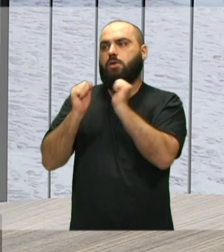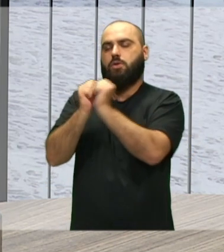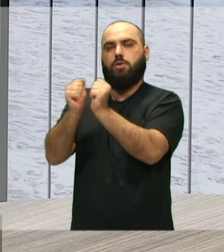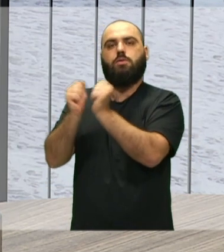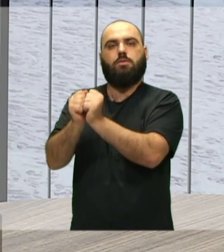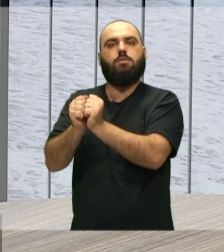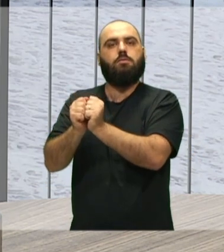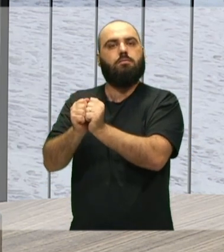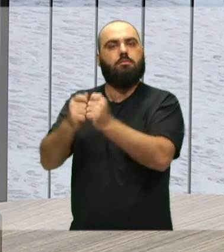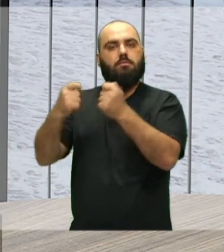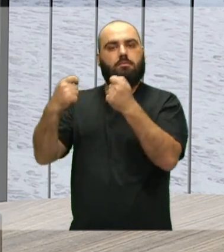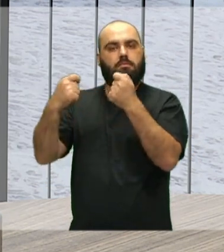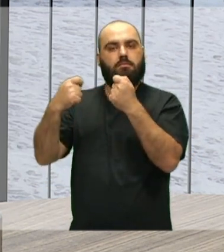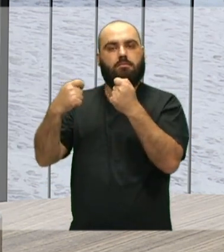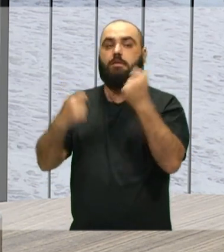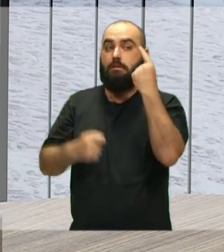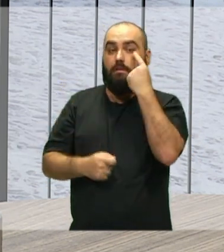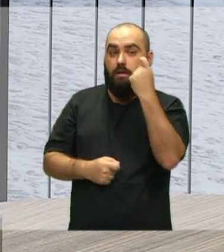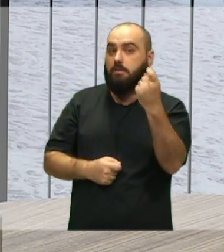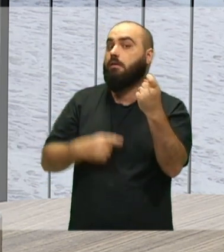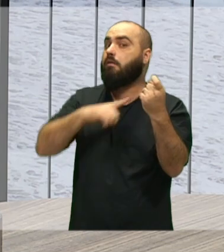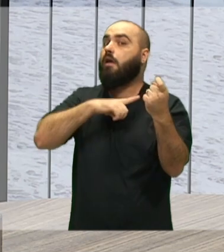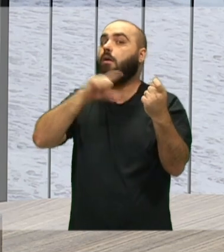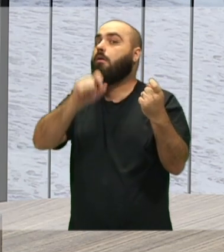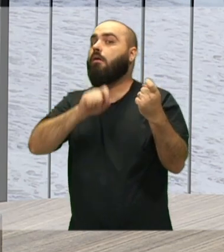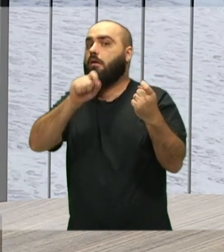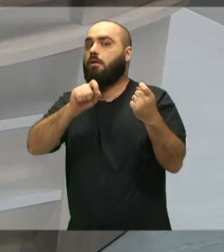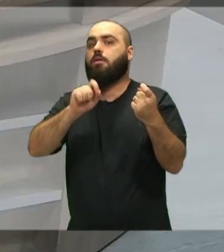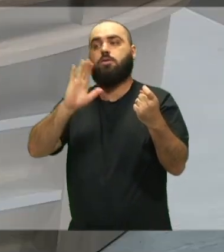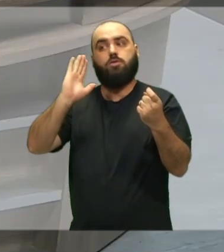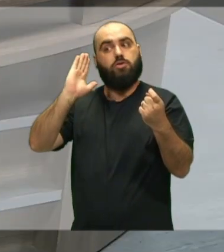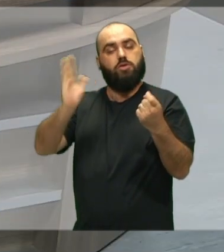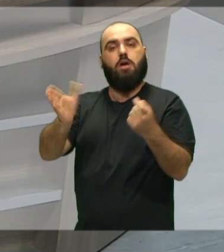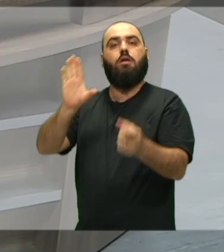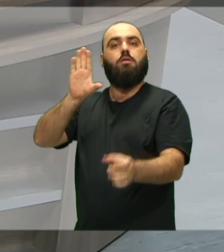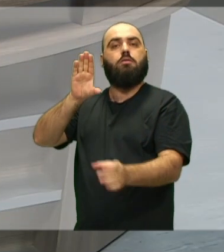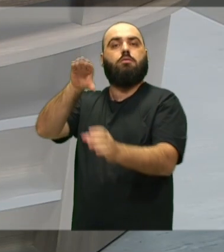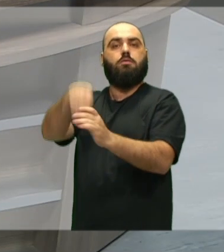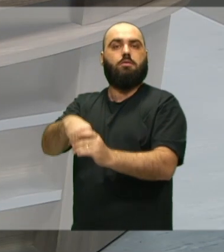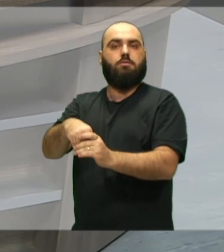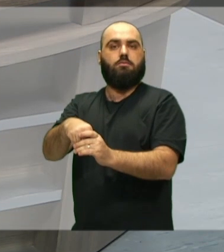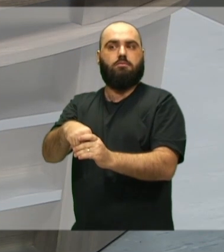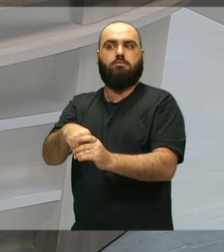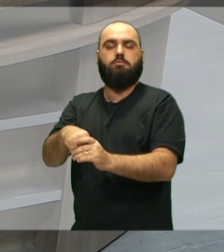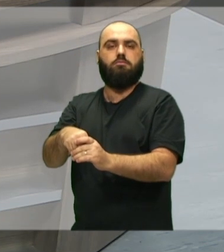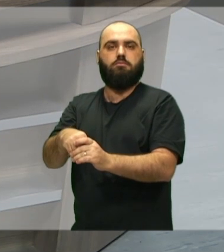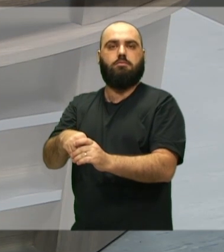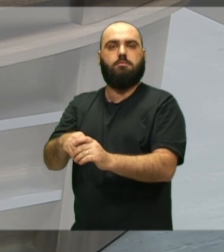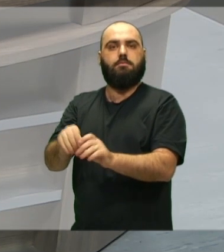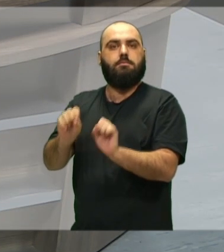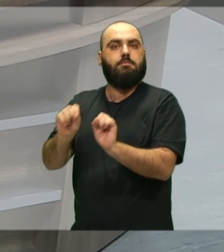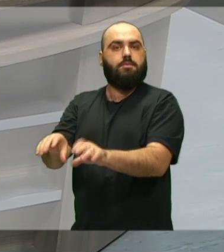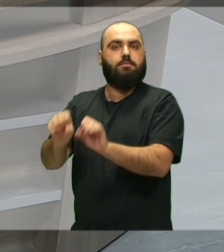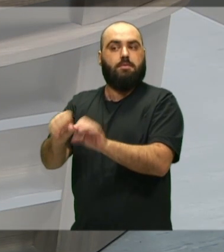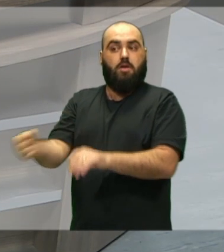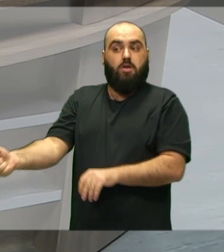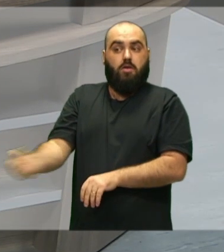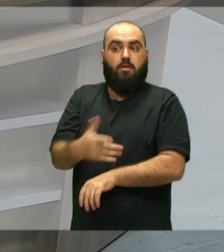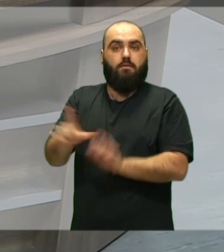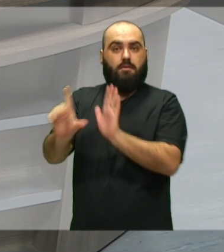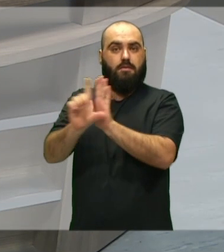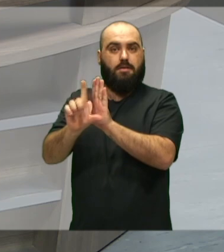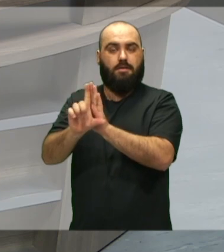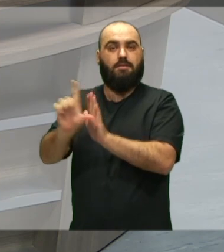são obrigados, era interessante que já tivesse, né, nas aulas iniciais, só na nova lei de